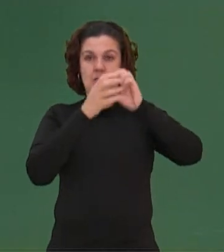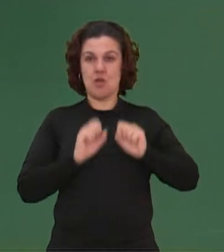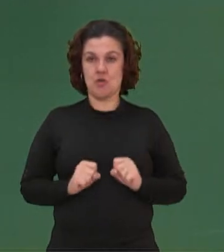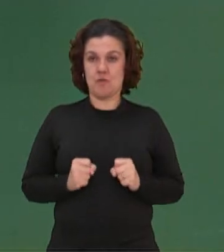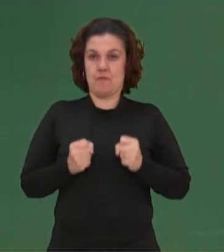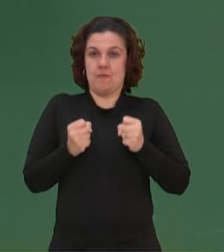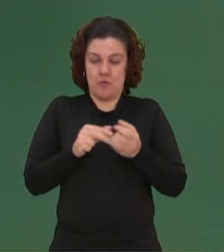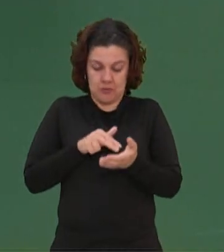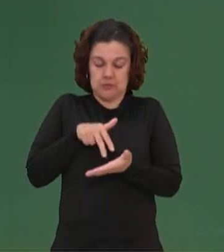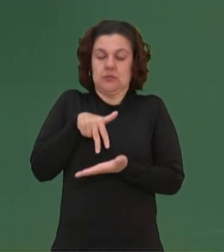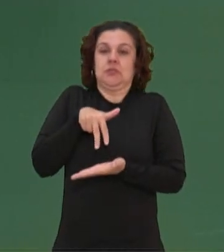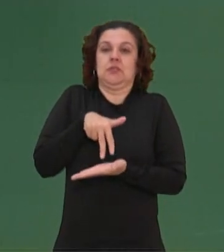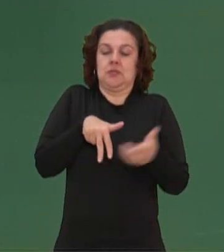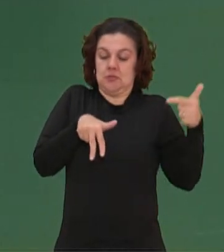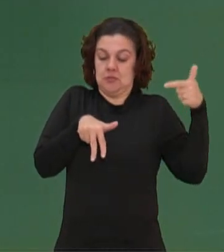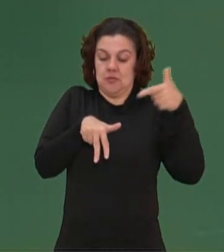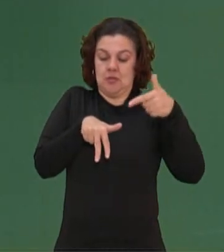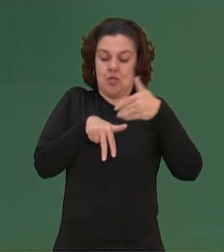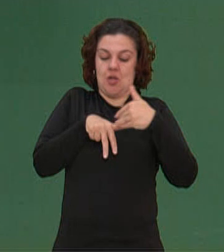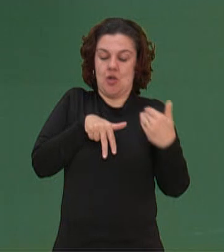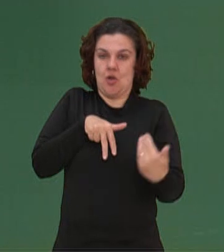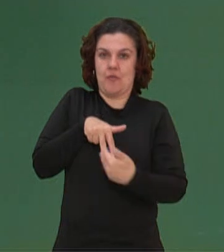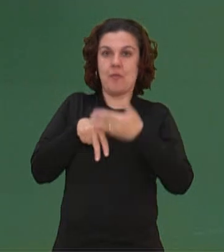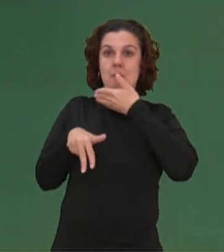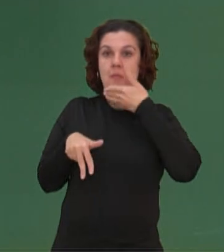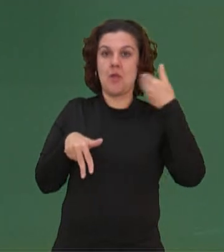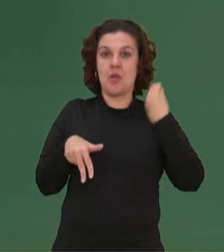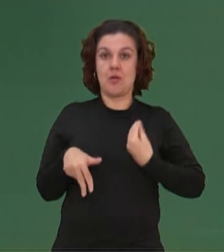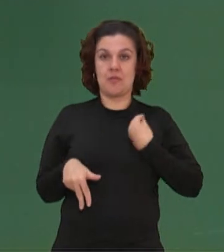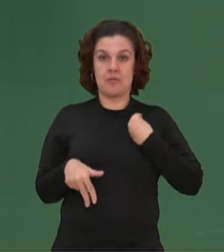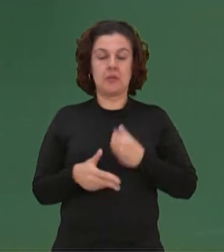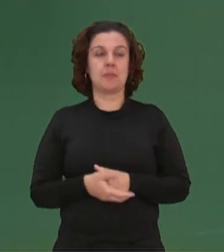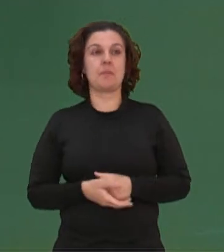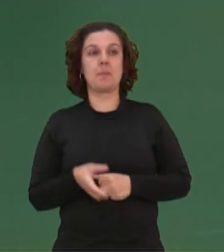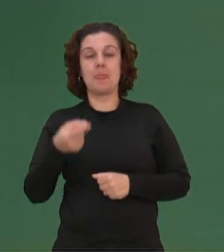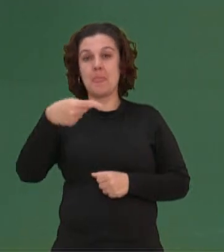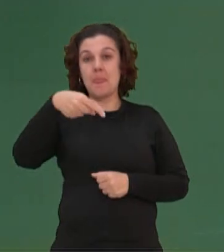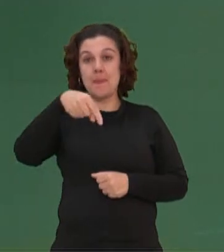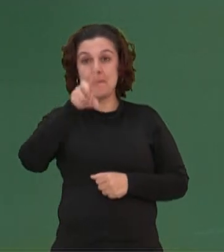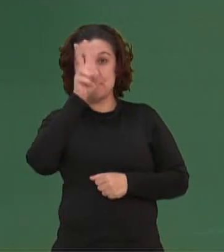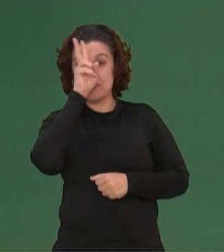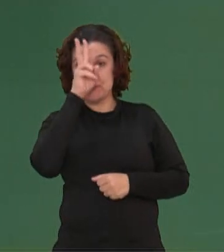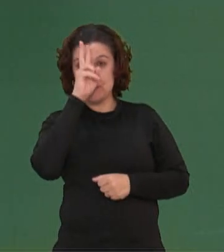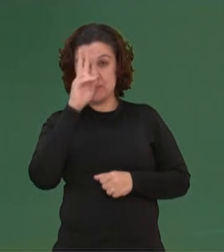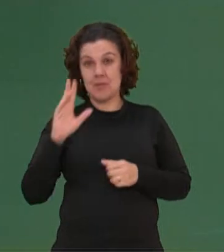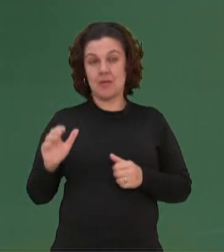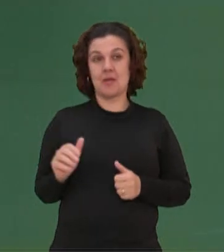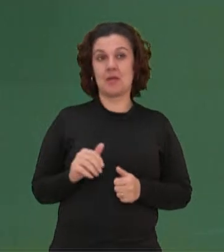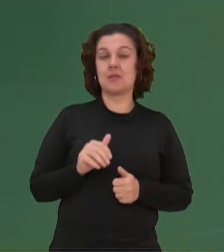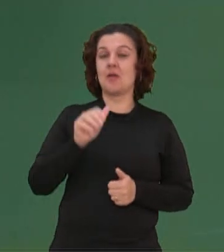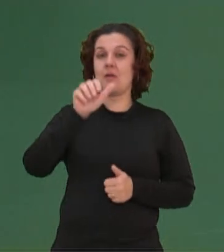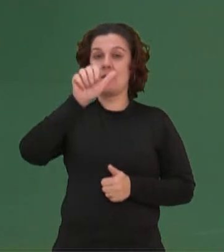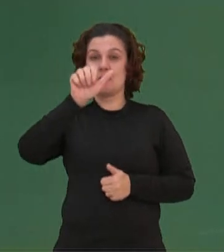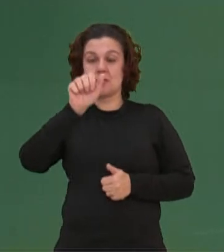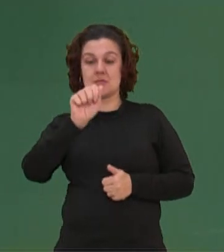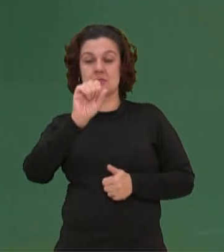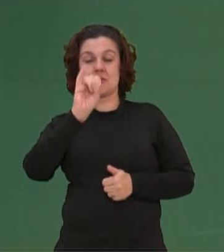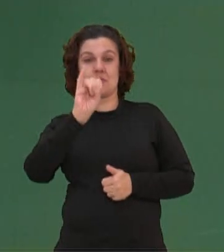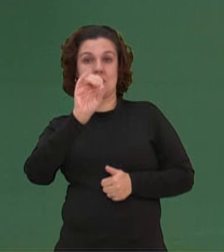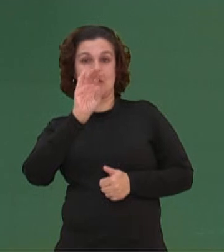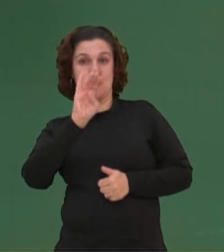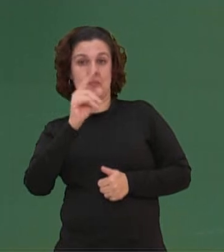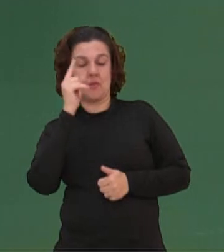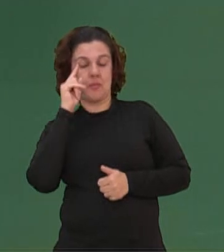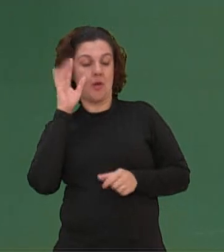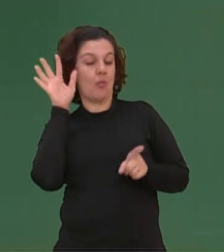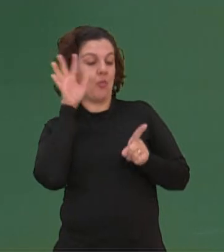governo forte que faz a nossa vida melhorar. Você vai lembrar que a Ação Integralista Brasileira tem clara